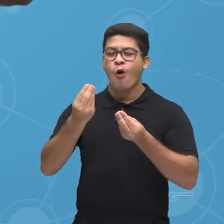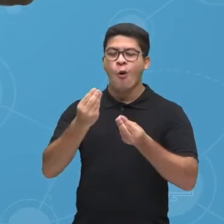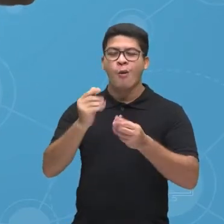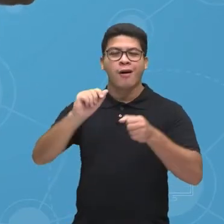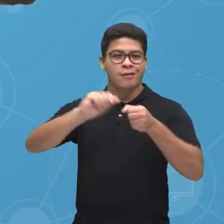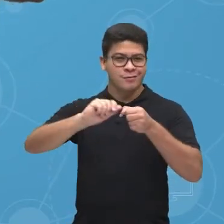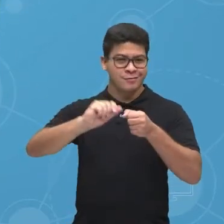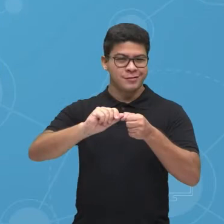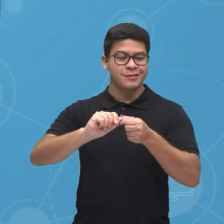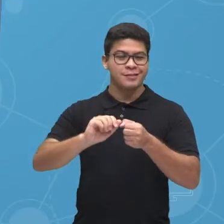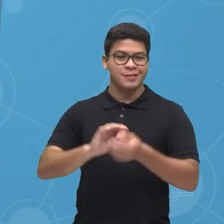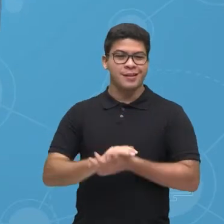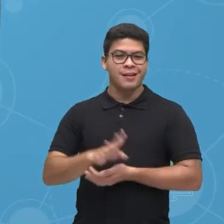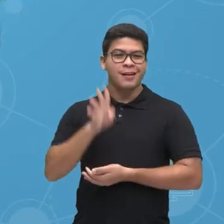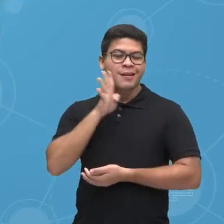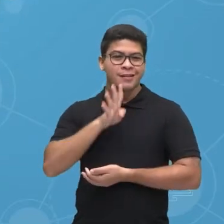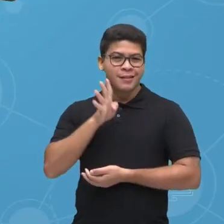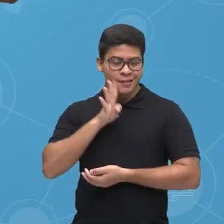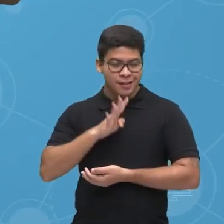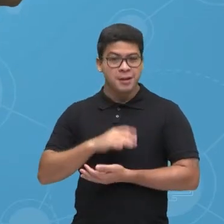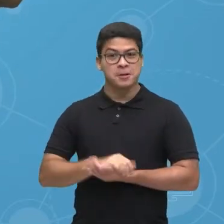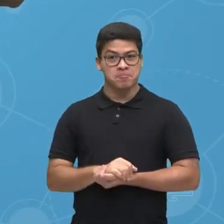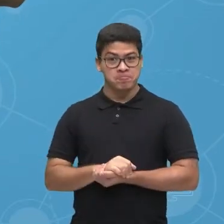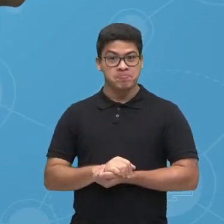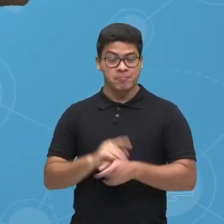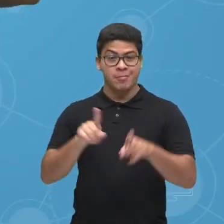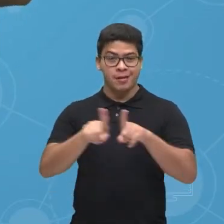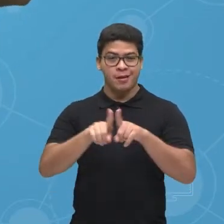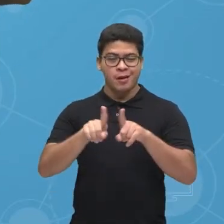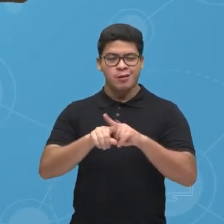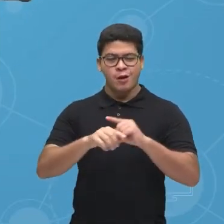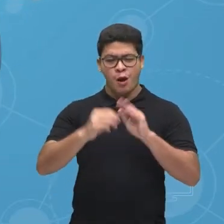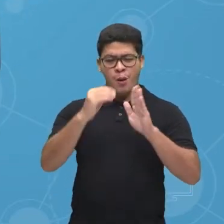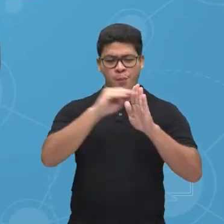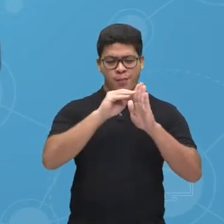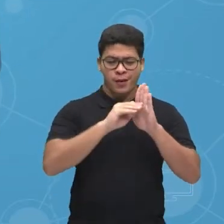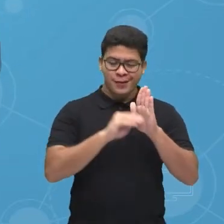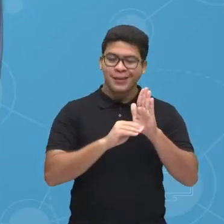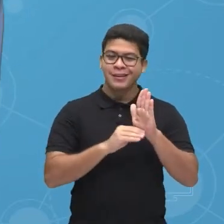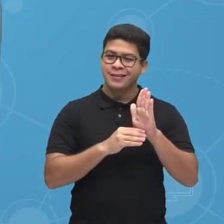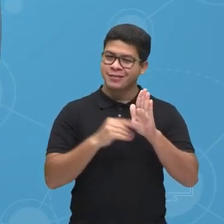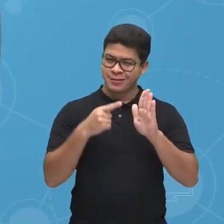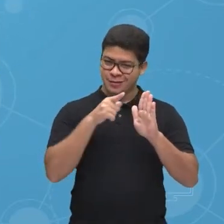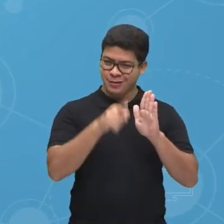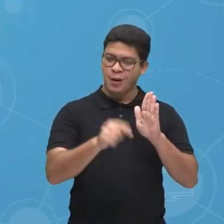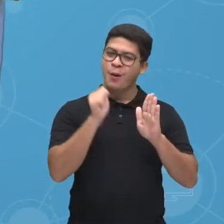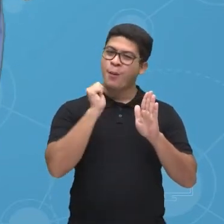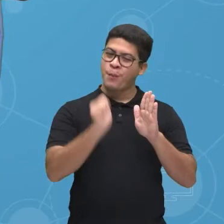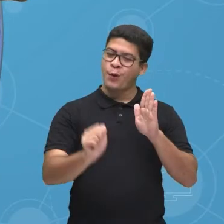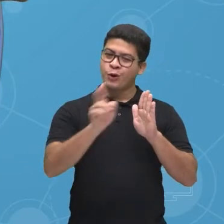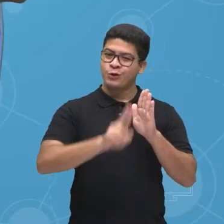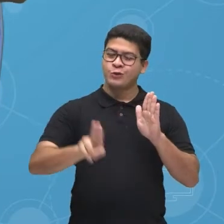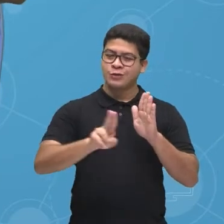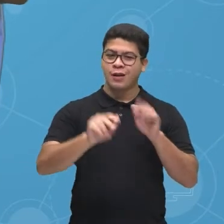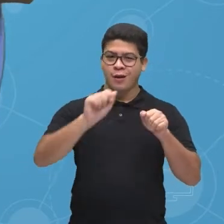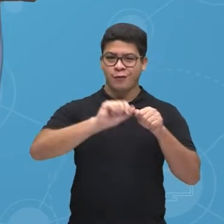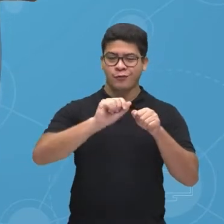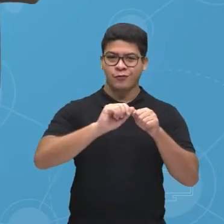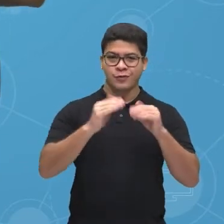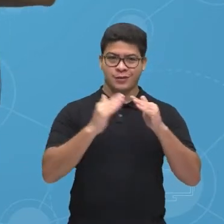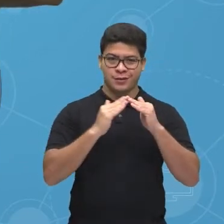fazer. Já vou mostrar ela pronta, mas nós vamos ver a relação de alguns materiais que vocês vão poder fazer os aparelhos em casa, tá